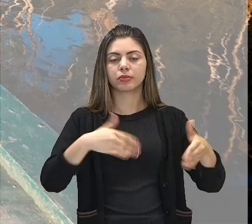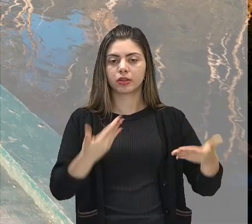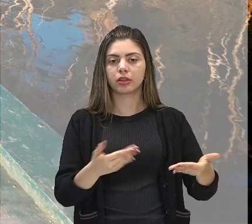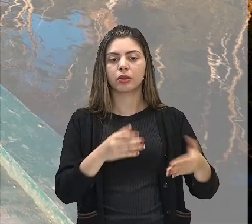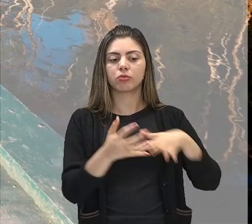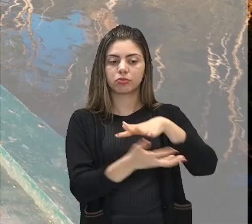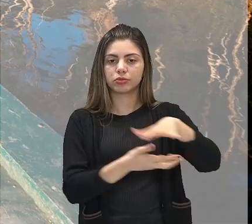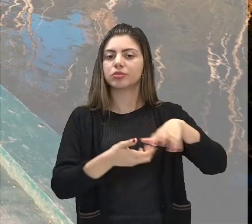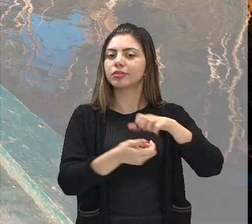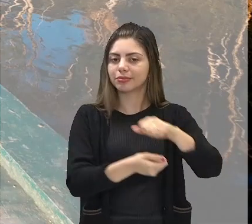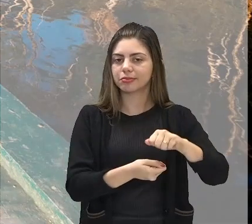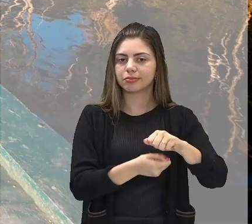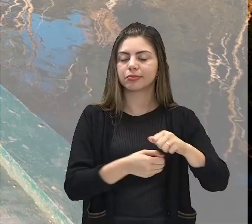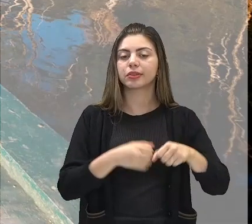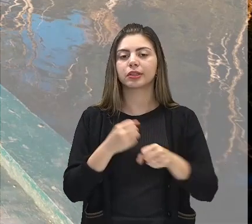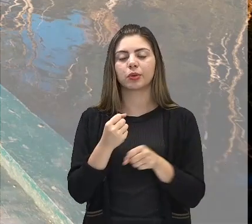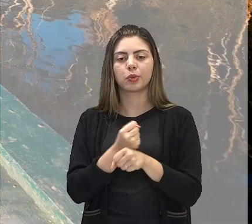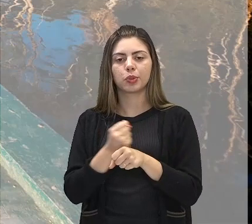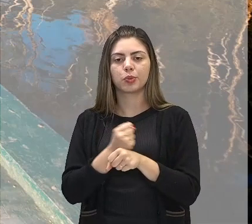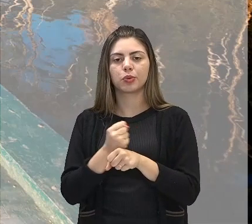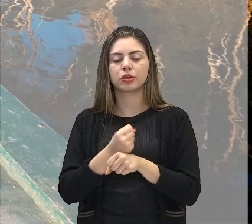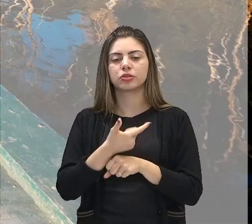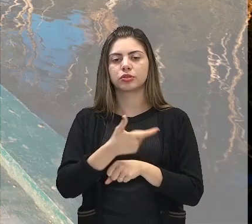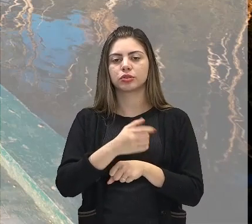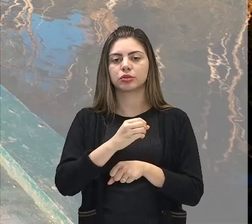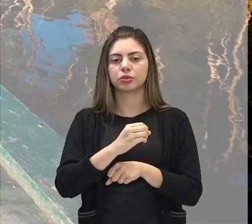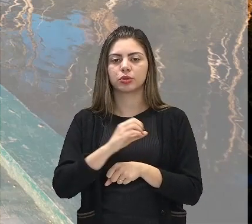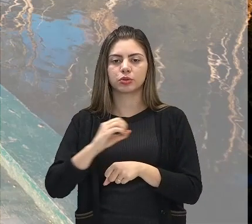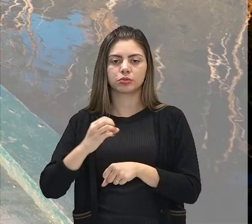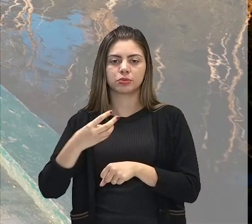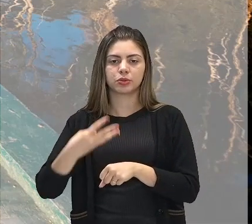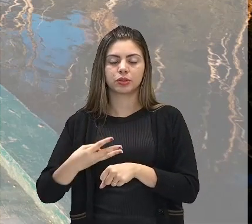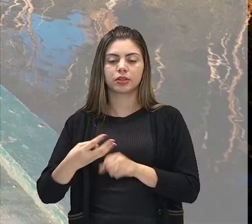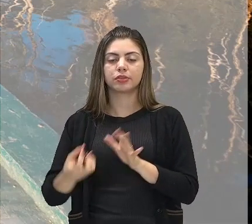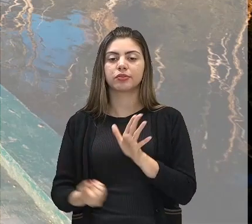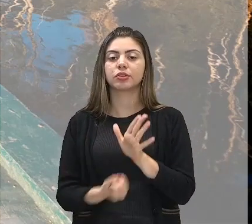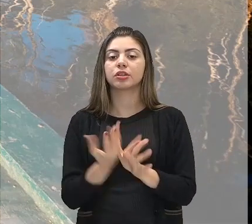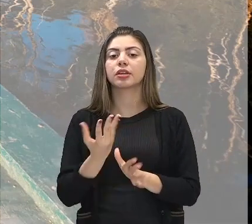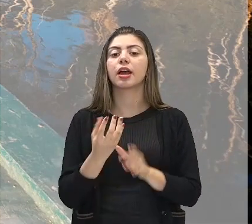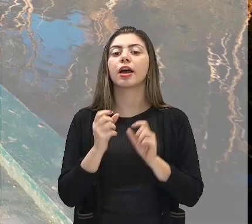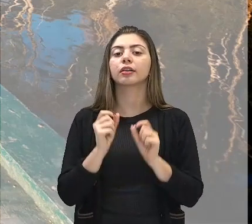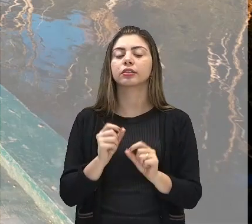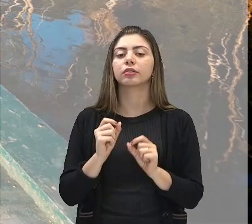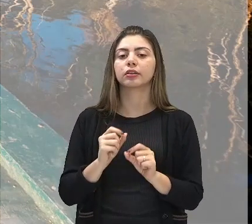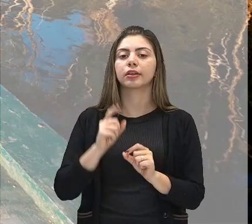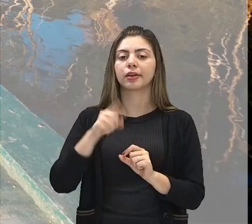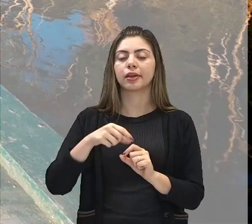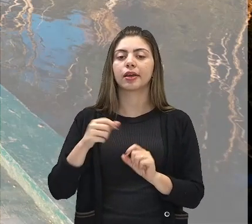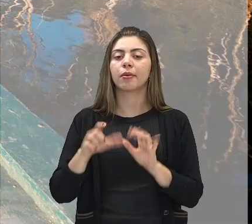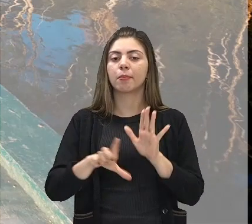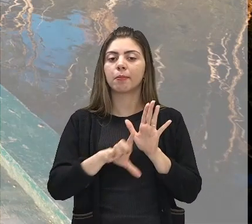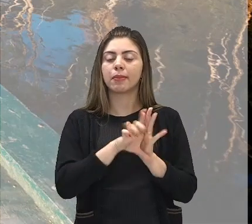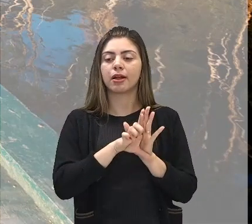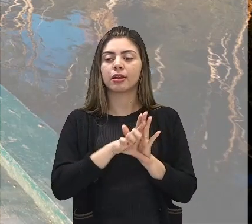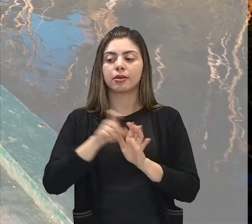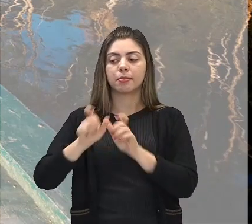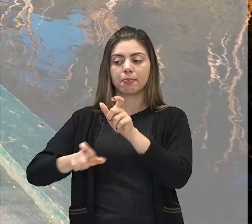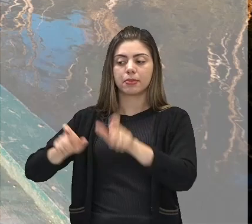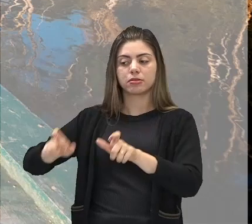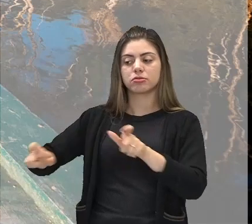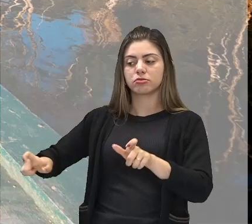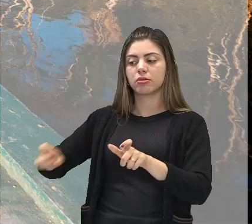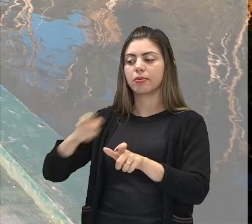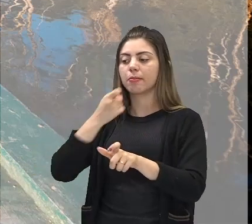de 2003, né, foi criado aí o seguro defeso, em que os pescadores artesanais